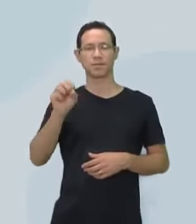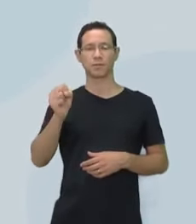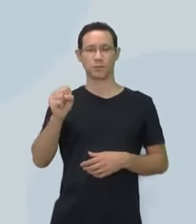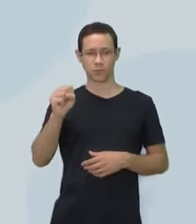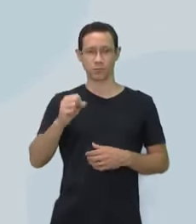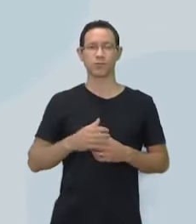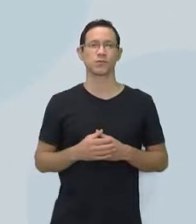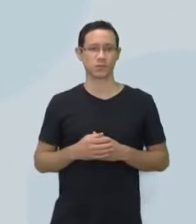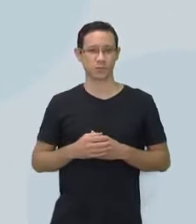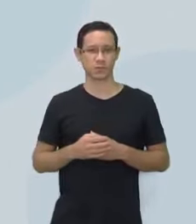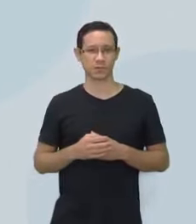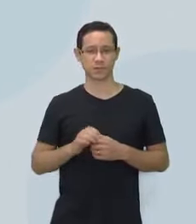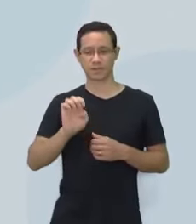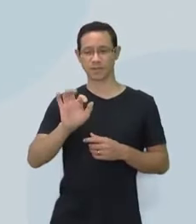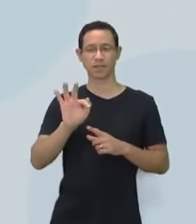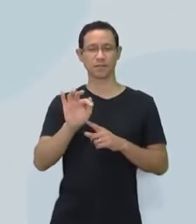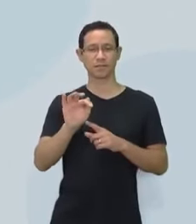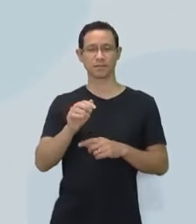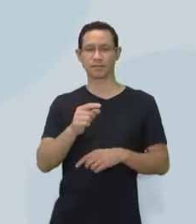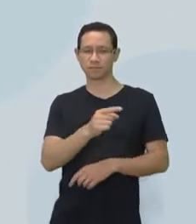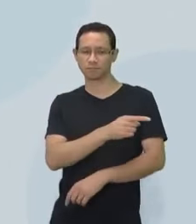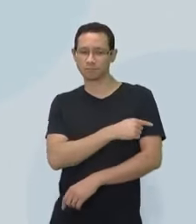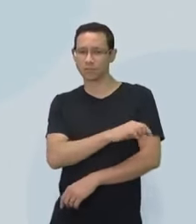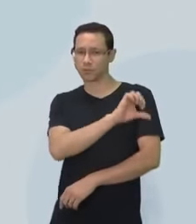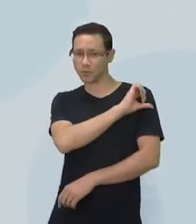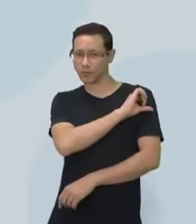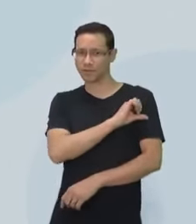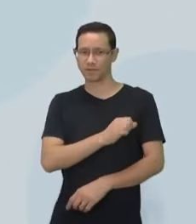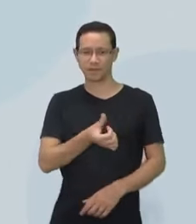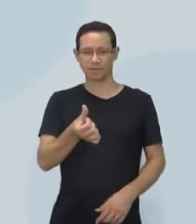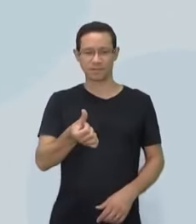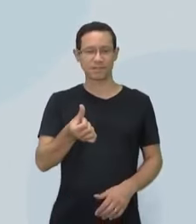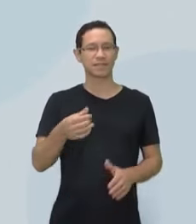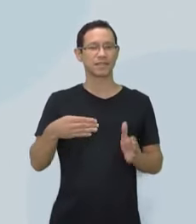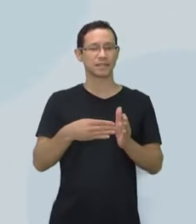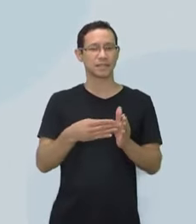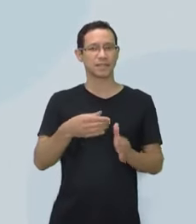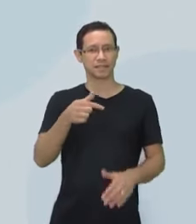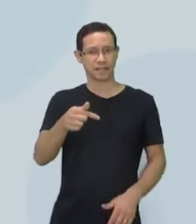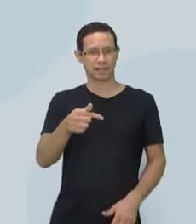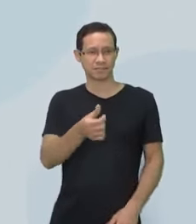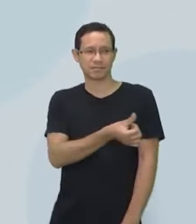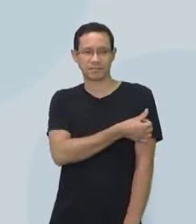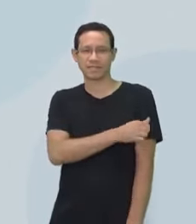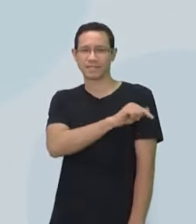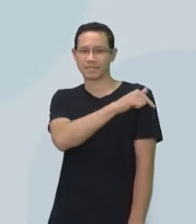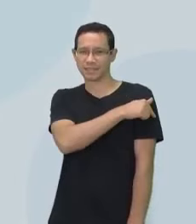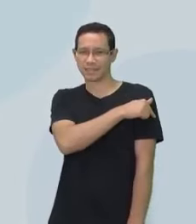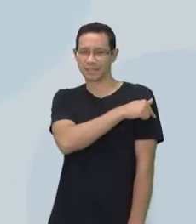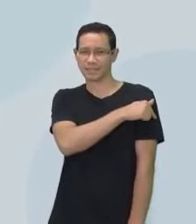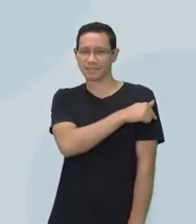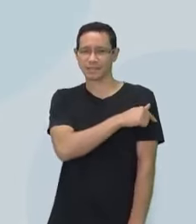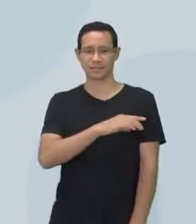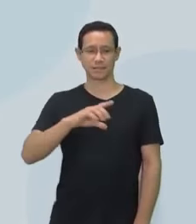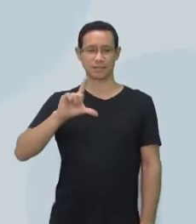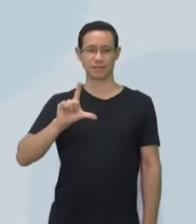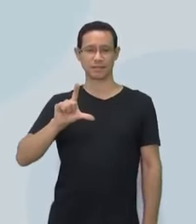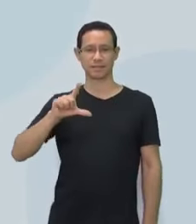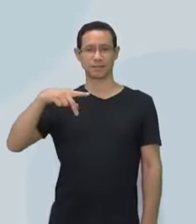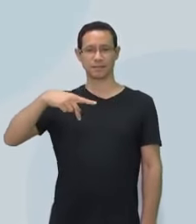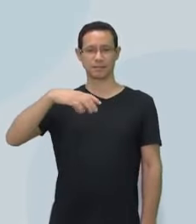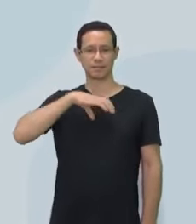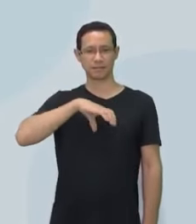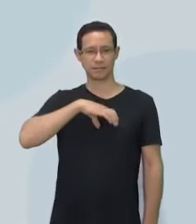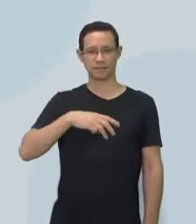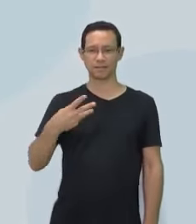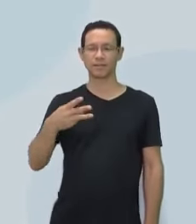EF67LP38, que vocês sabem que EF é ensino fundamental, 67 do 6º ao 7º ano, é língua portuguesa e a habilidade é